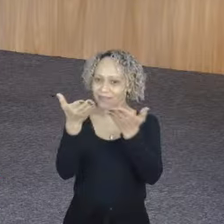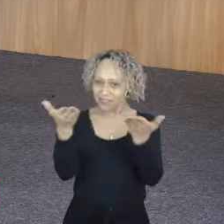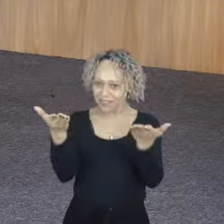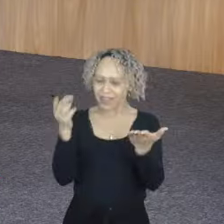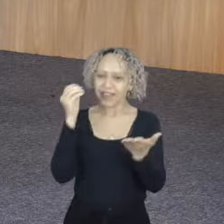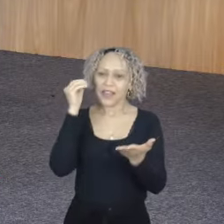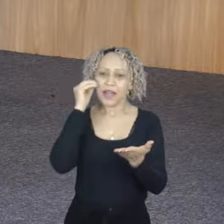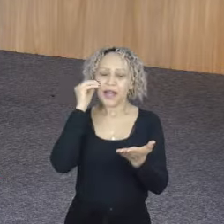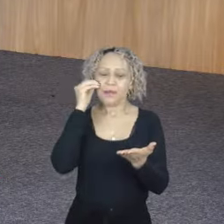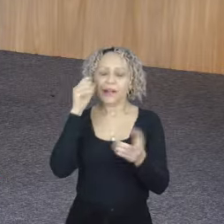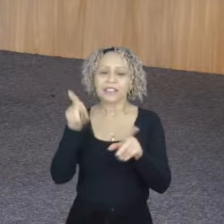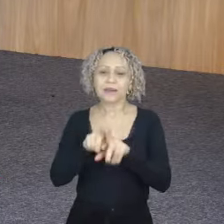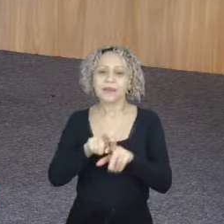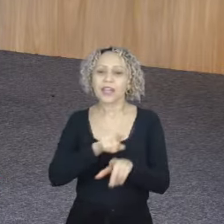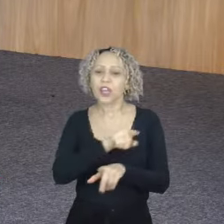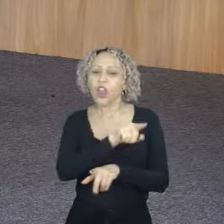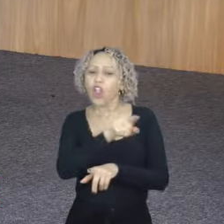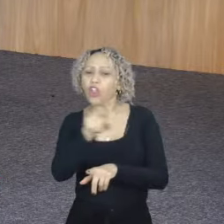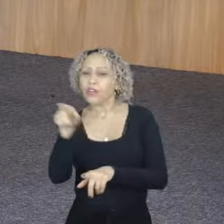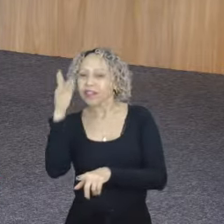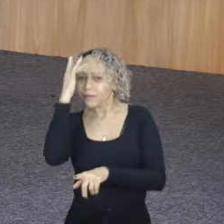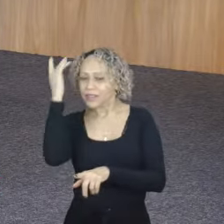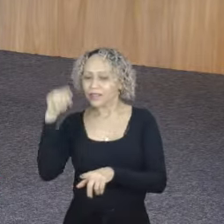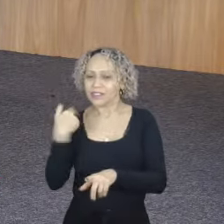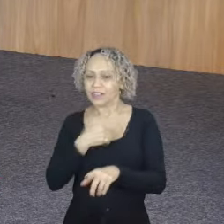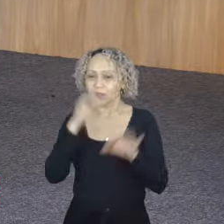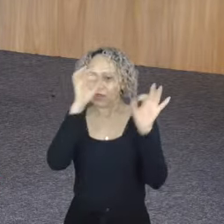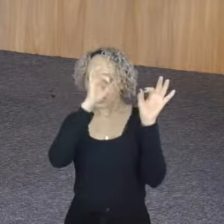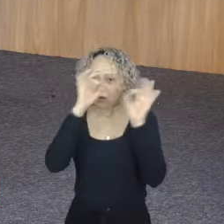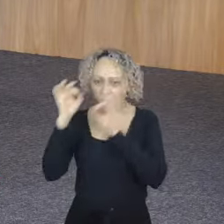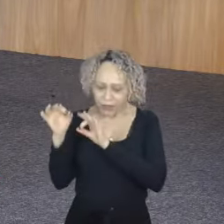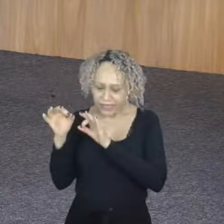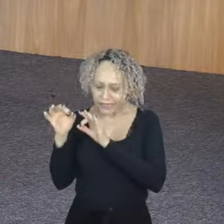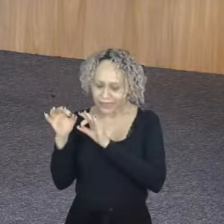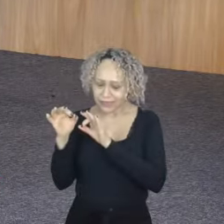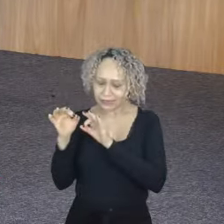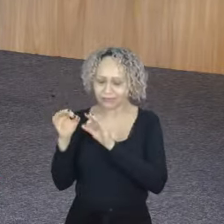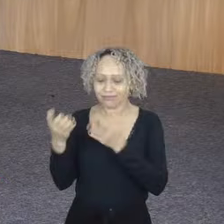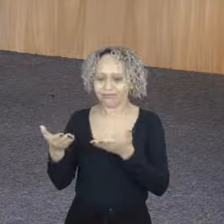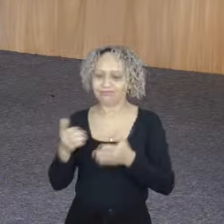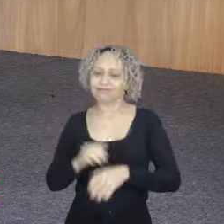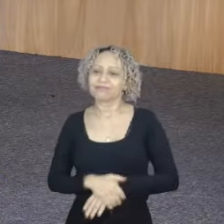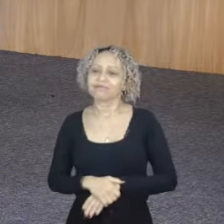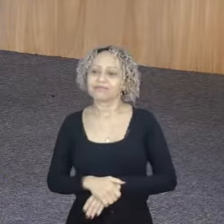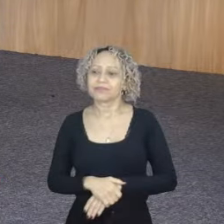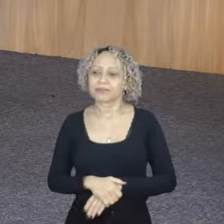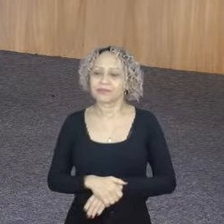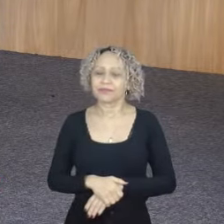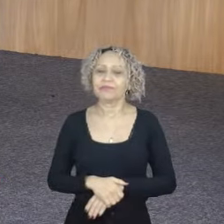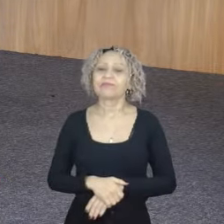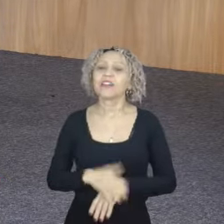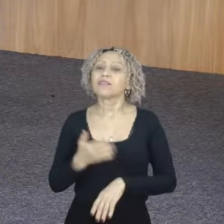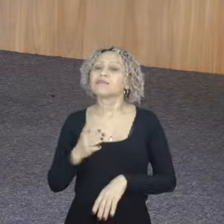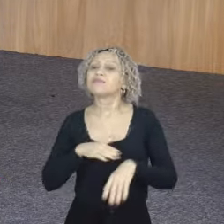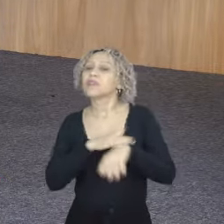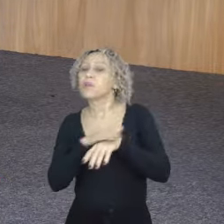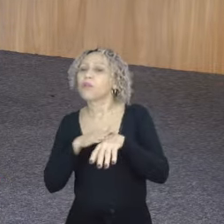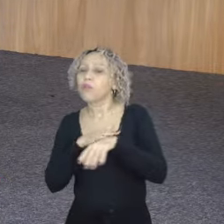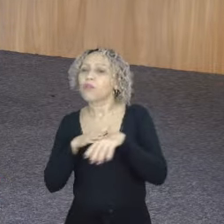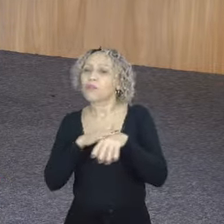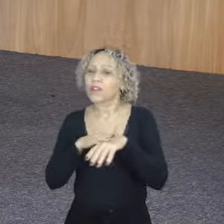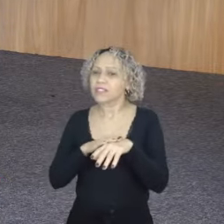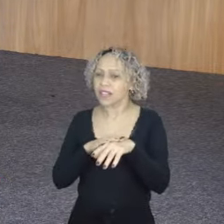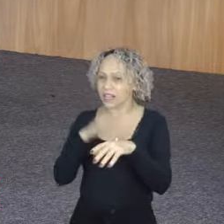todas as pessoas que estão nos acompanhando e irão nos acompanhar. Secretário, vamos começar falando desse calendário,